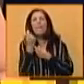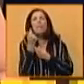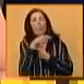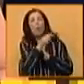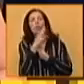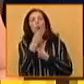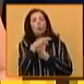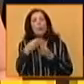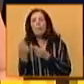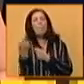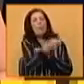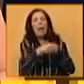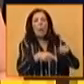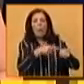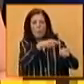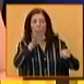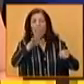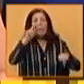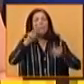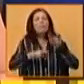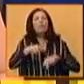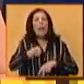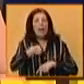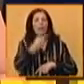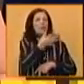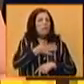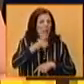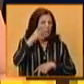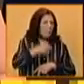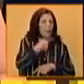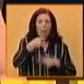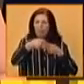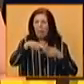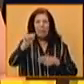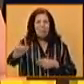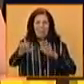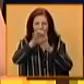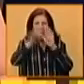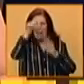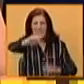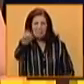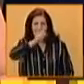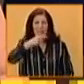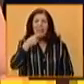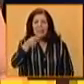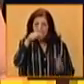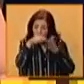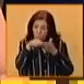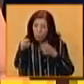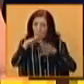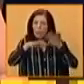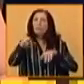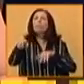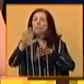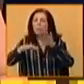juros pagos aos clientes. Mas fiscalistas ouvidos pela RTP garantem que a medida é inconstitucional. Alegam que esta é uma matéria